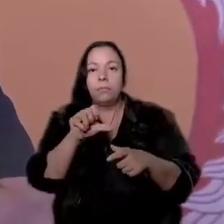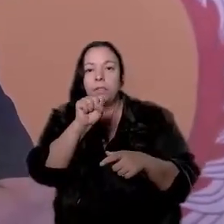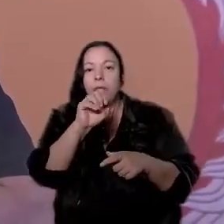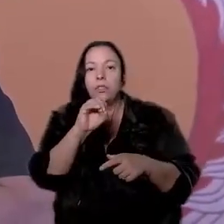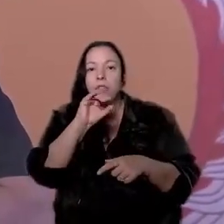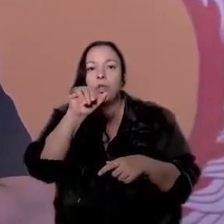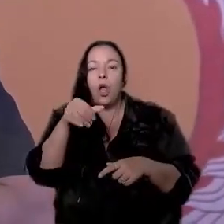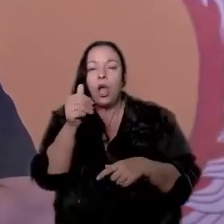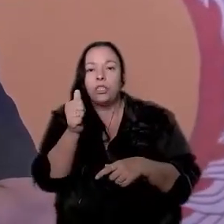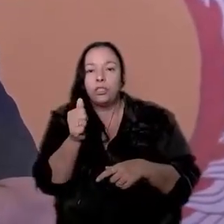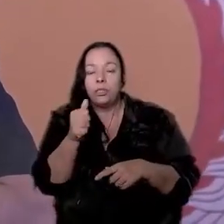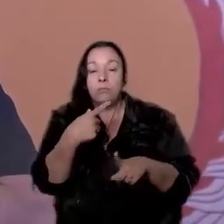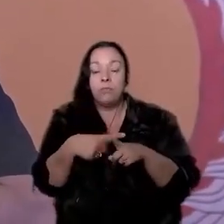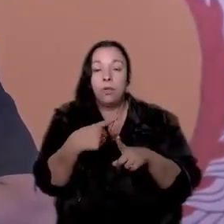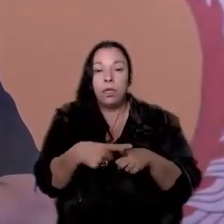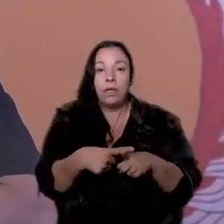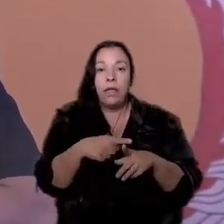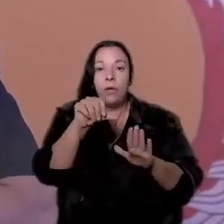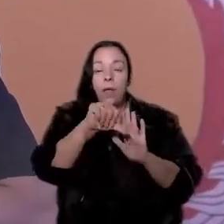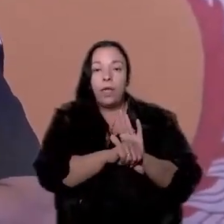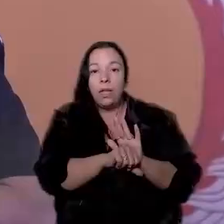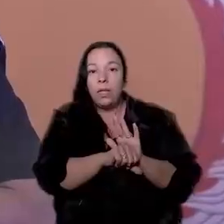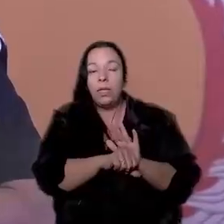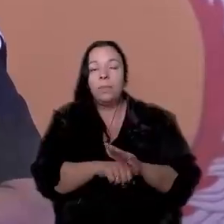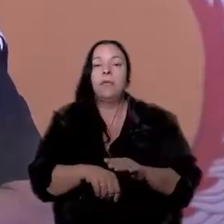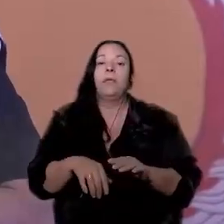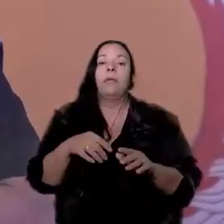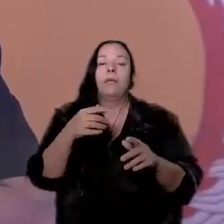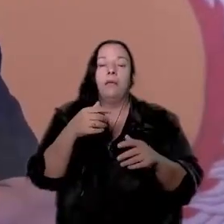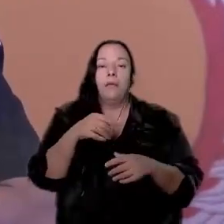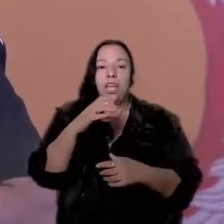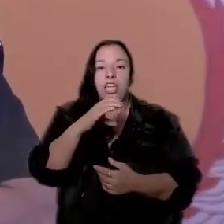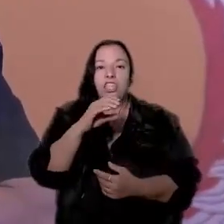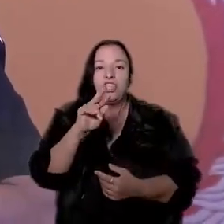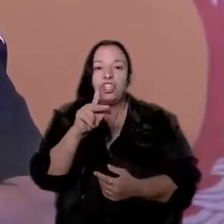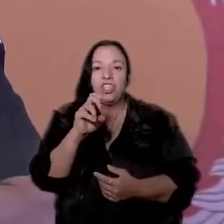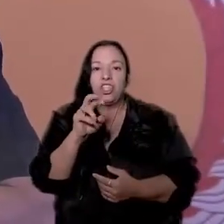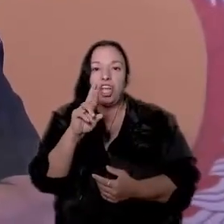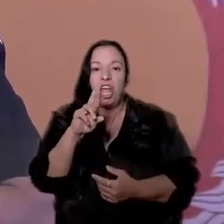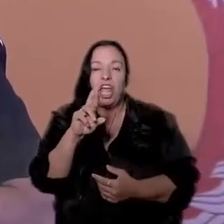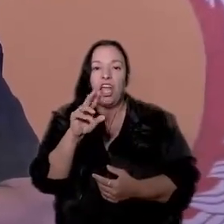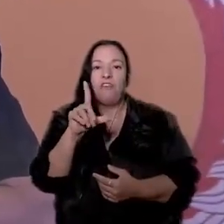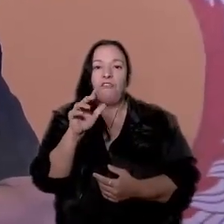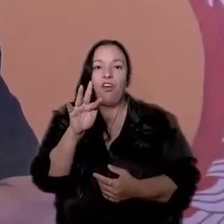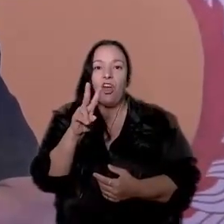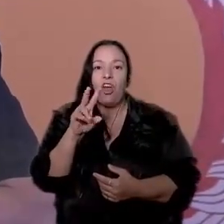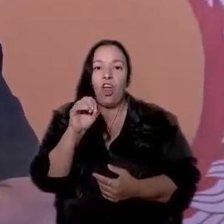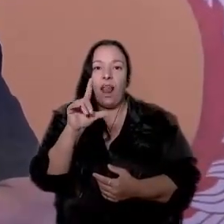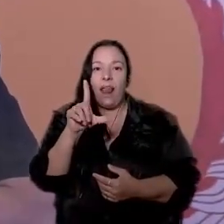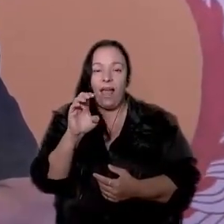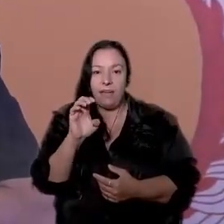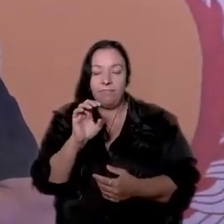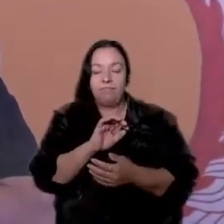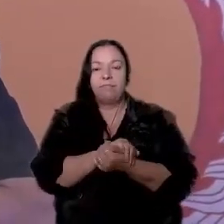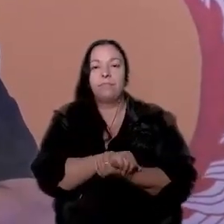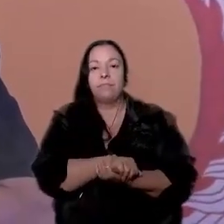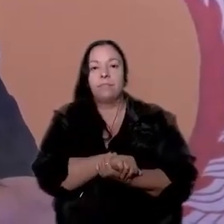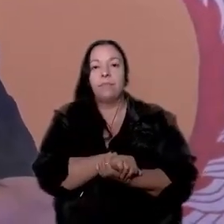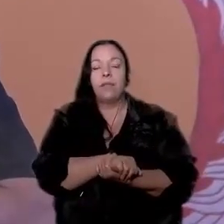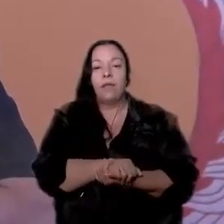soja? Por que não é crime a Ford, a Chevrolet, usar incentivo fiscal do governo? Por que só é crime a